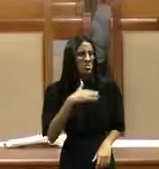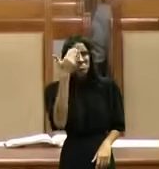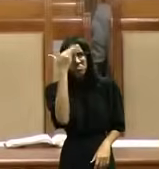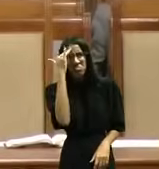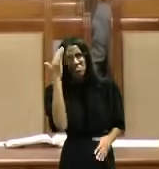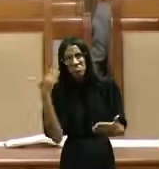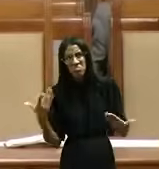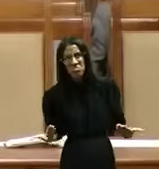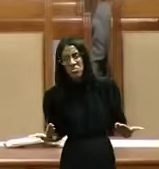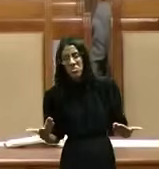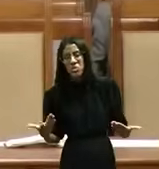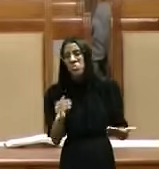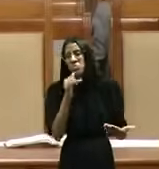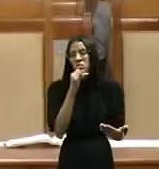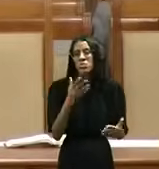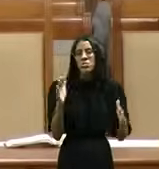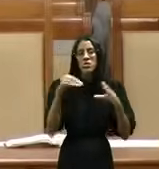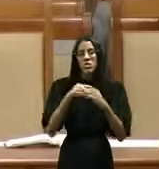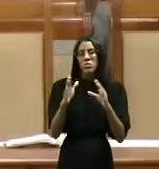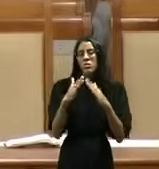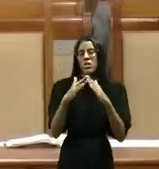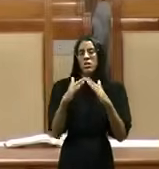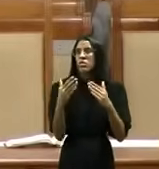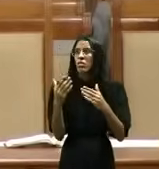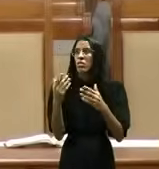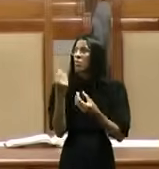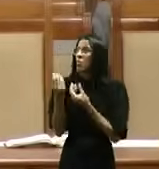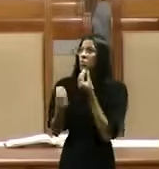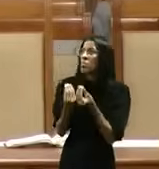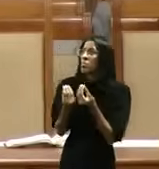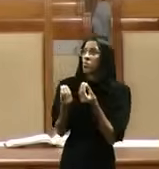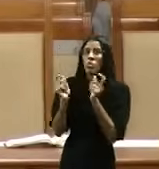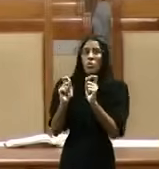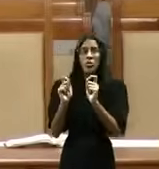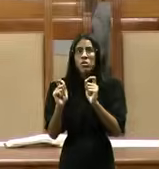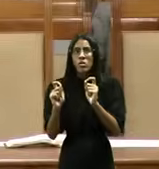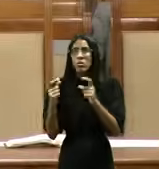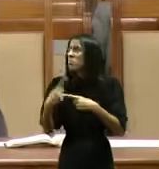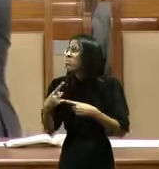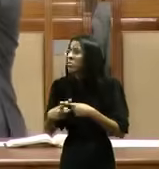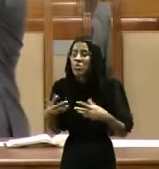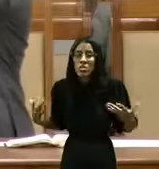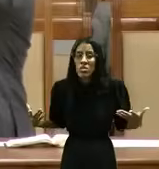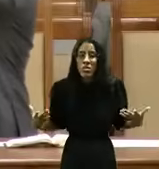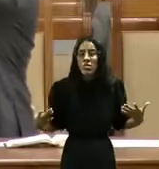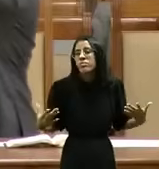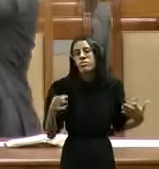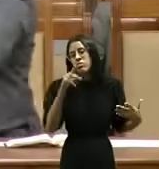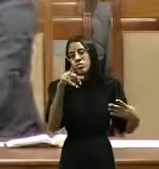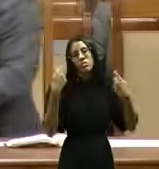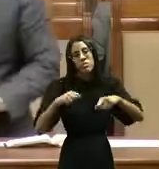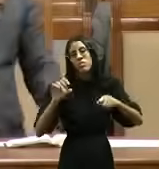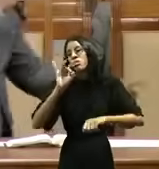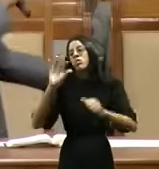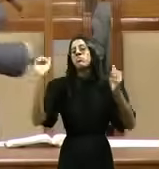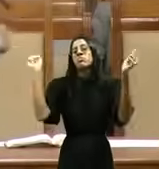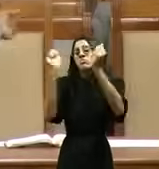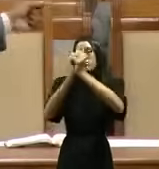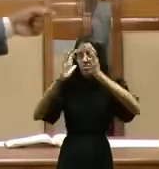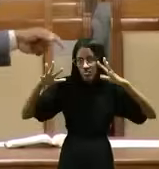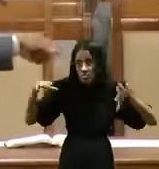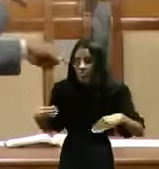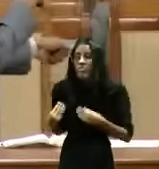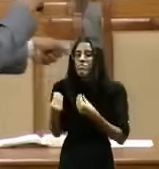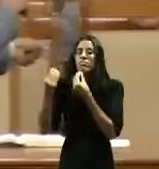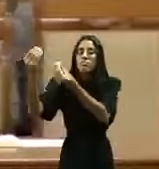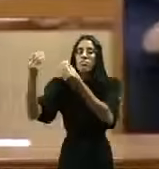tu não vai ficar perguntando meu Deus como é e o que é E por quê Porque que tá assim é só para Já pensou